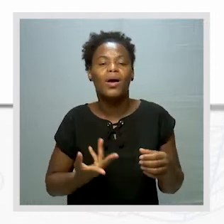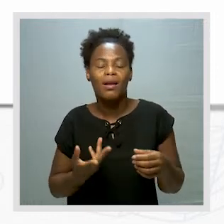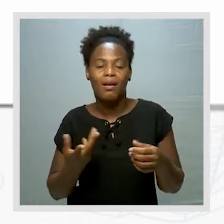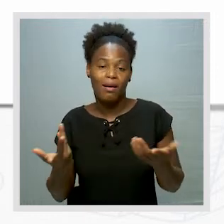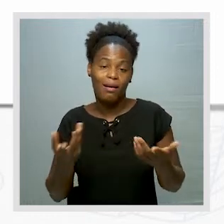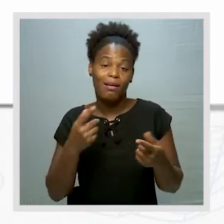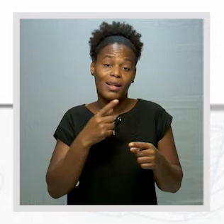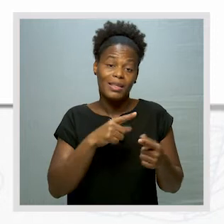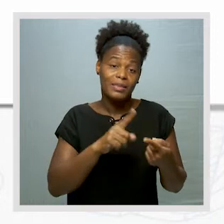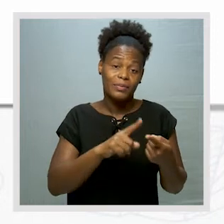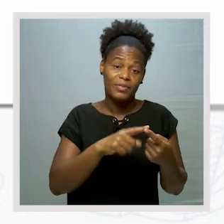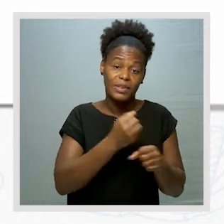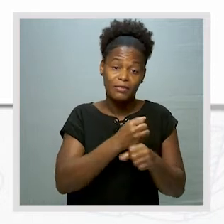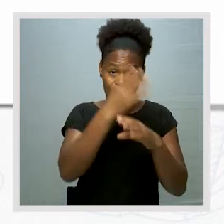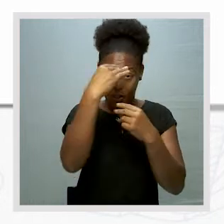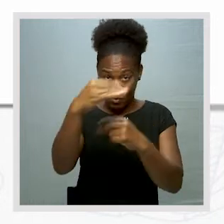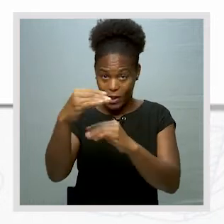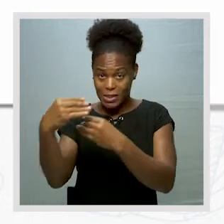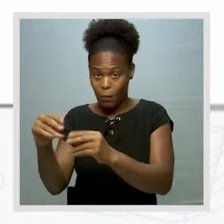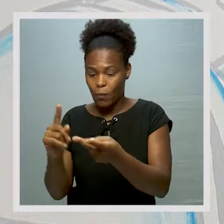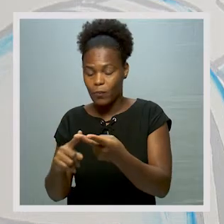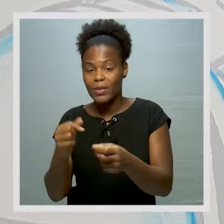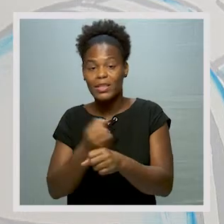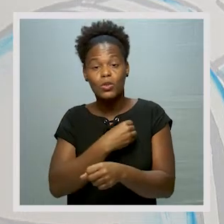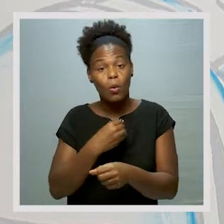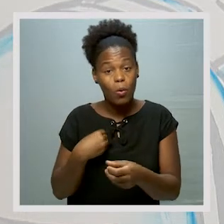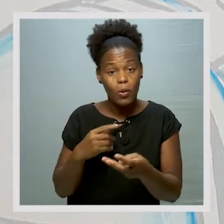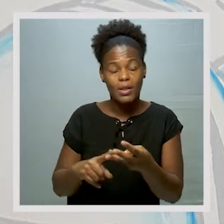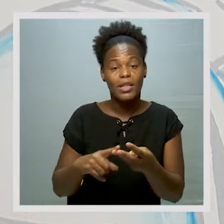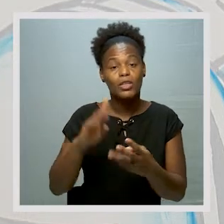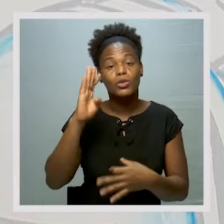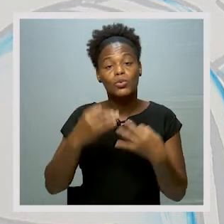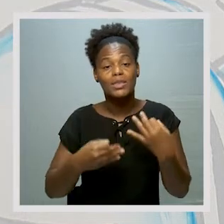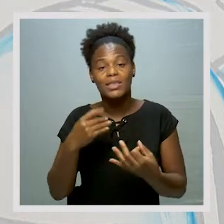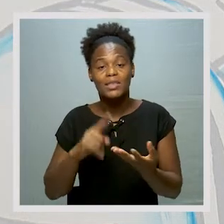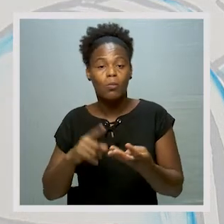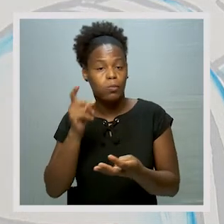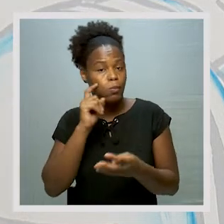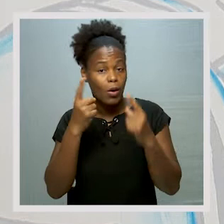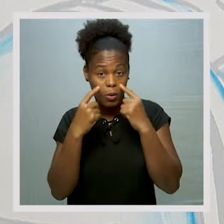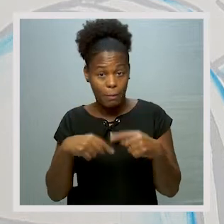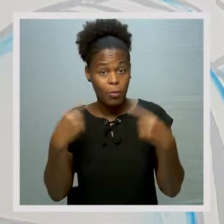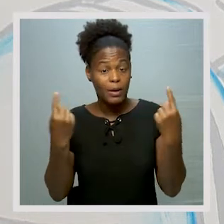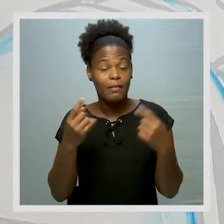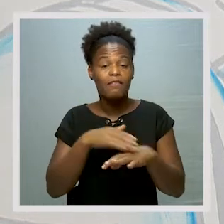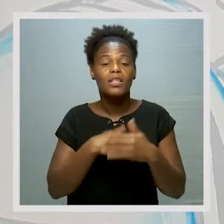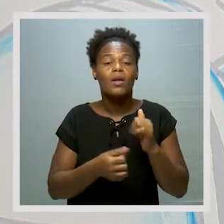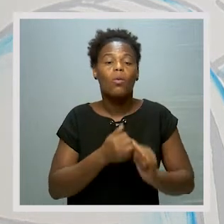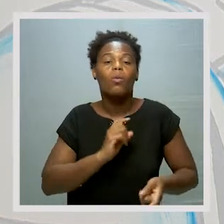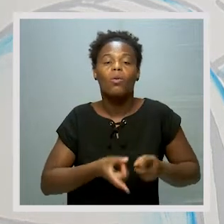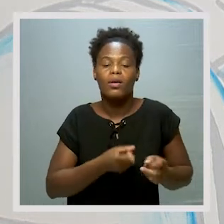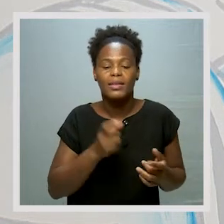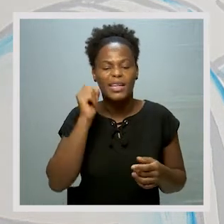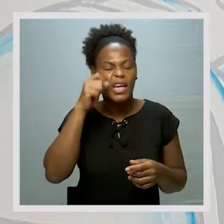Vai prestar serviços na área de educação, na área de saúde, de justiça, de segurança pública, fazendo